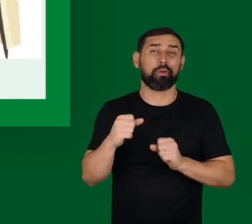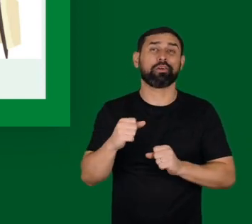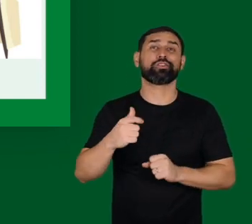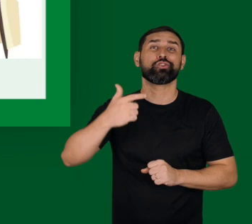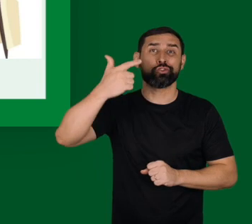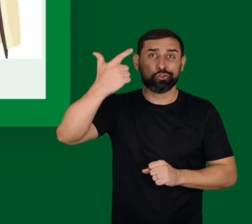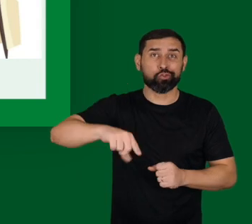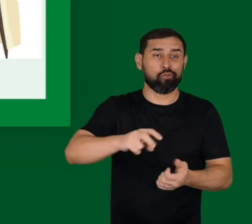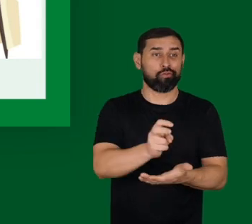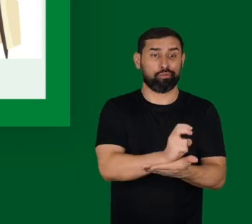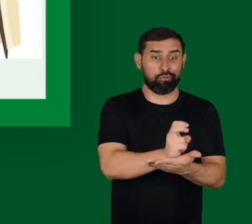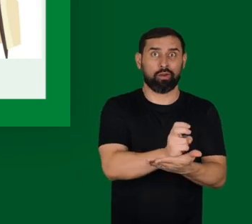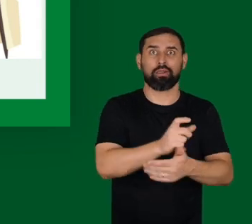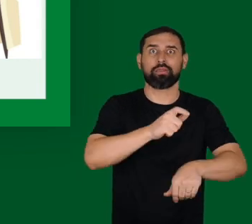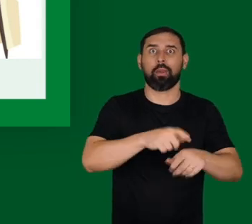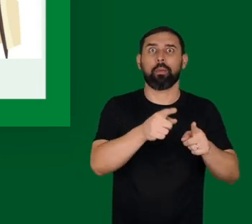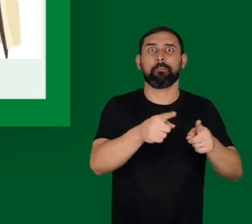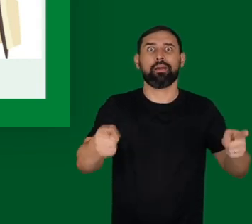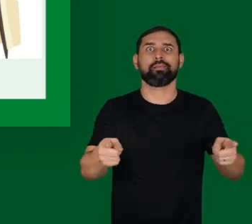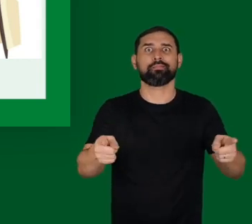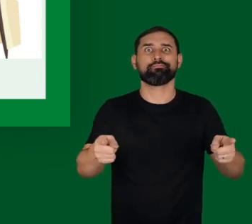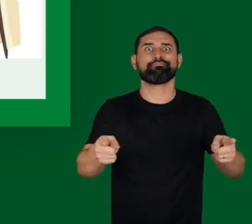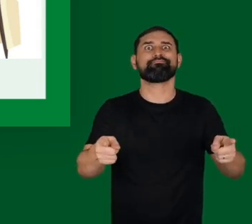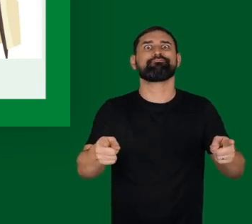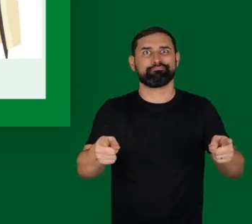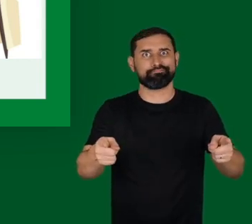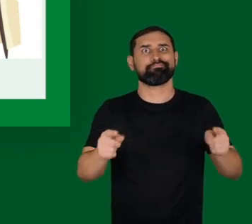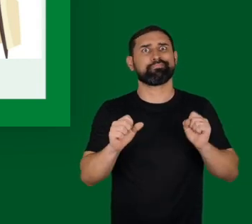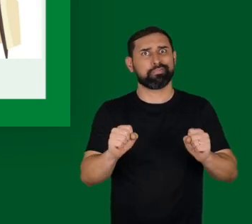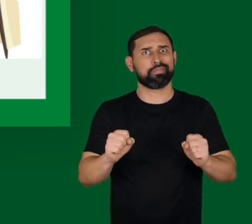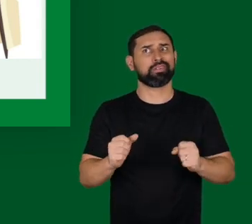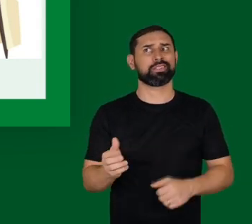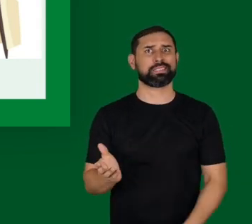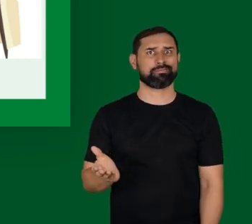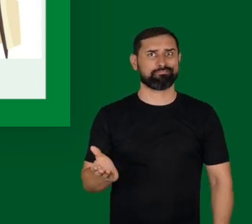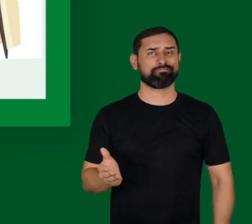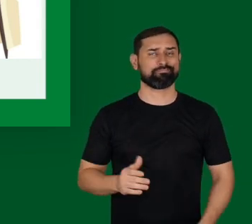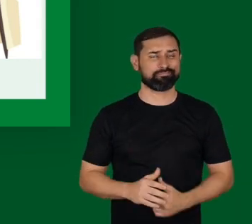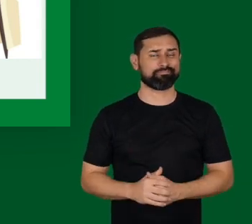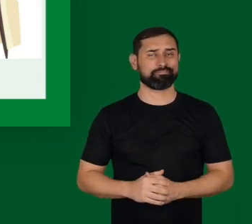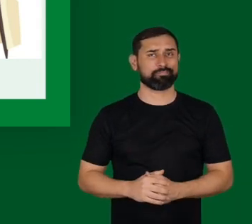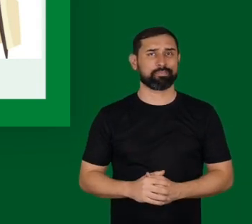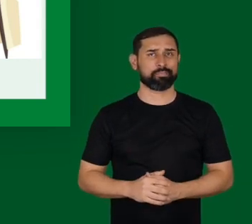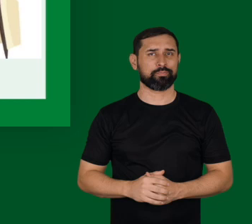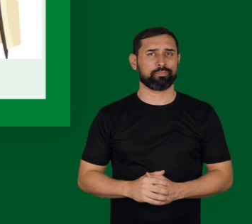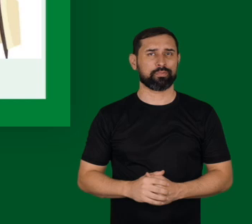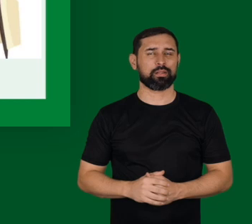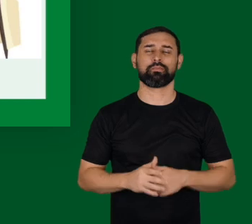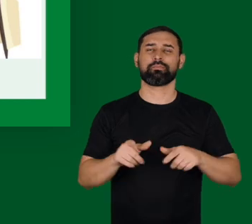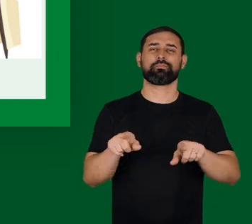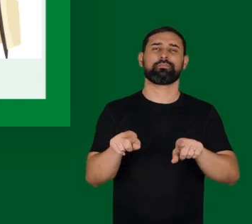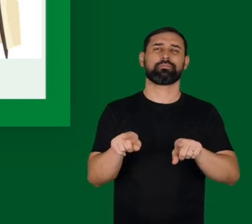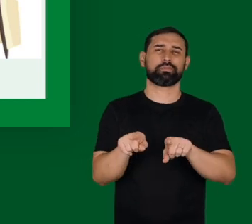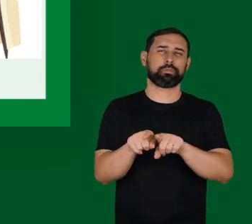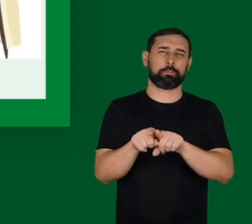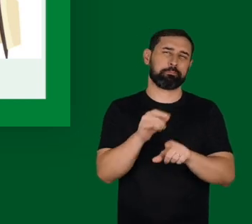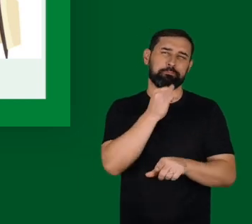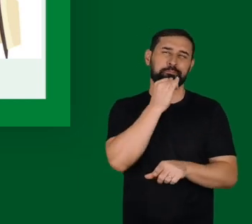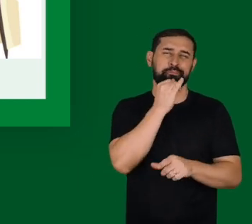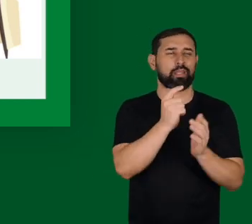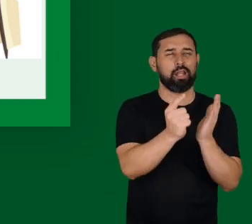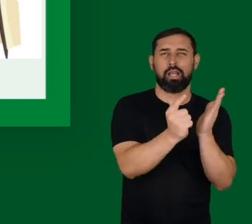dos distúrbios do cálcio e do magnésio. Então, na hora que vai colher os eletrólitos desse bebê, após o período, eu fico, gente, falando